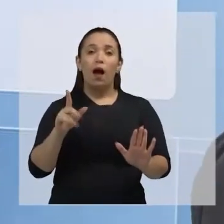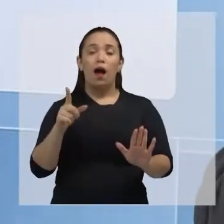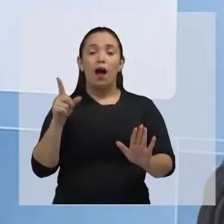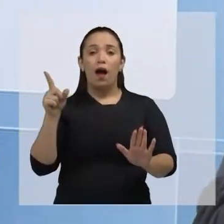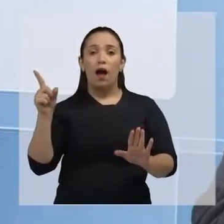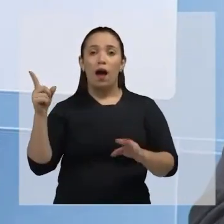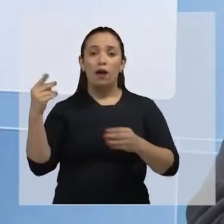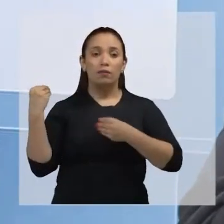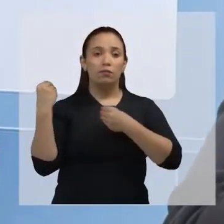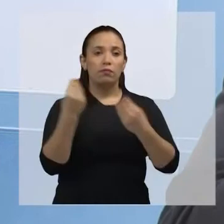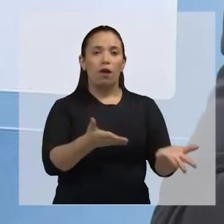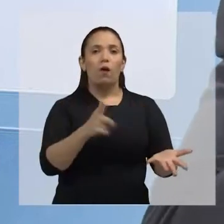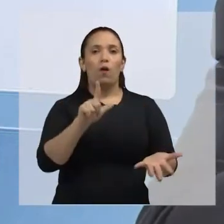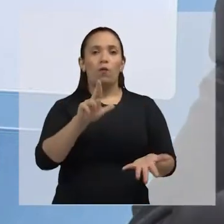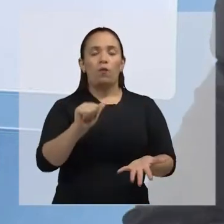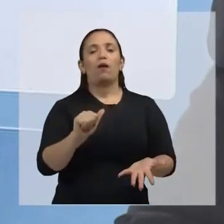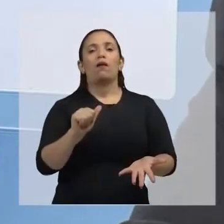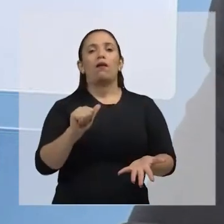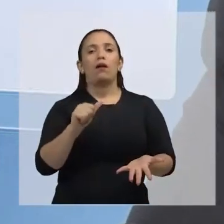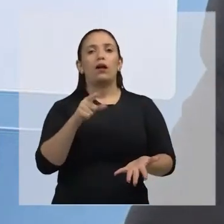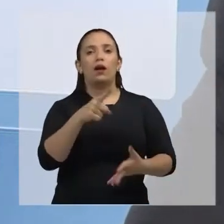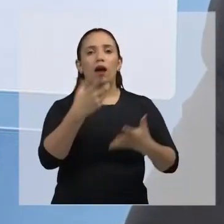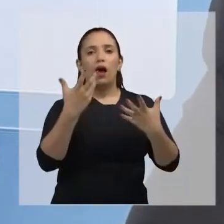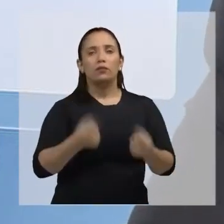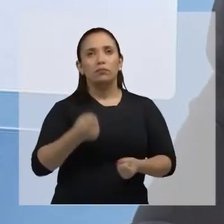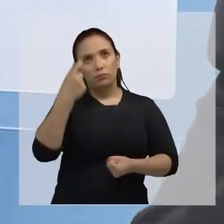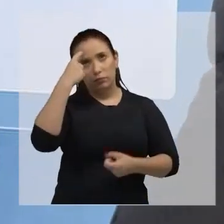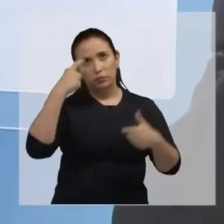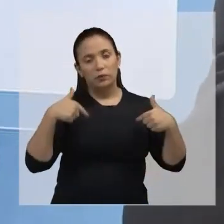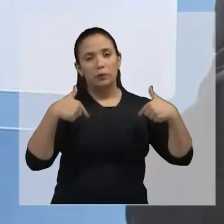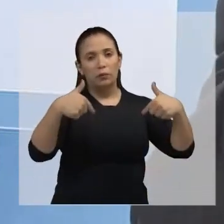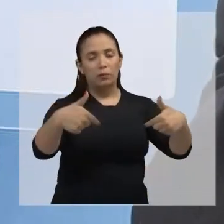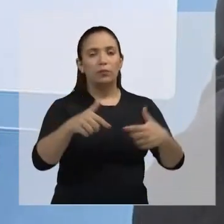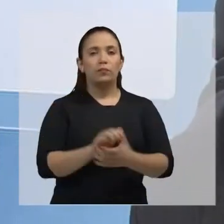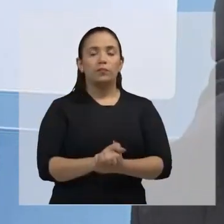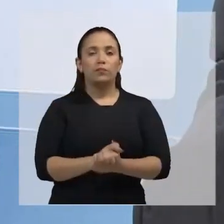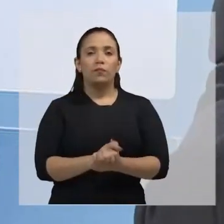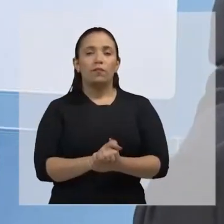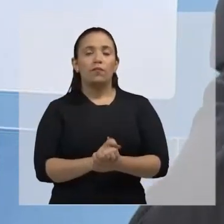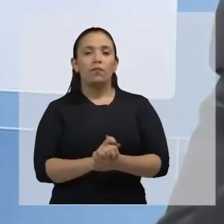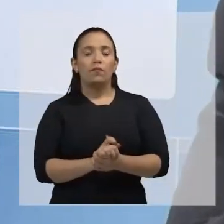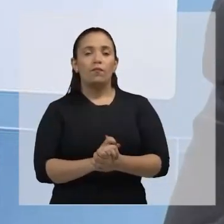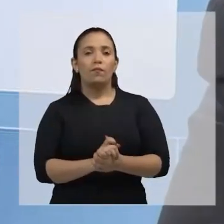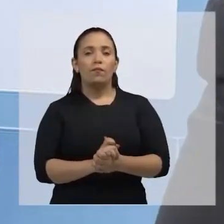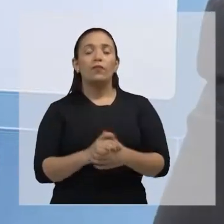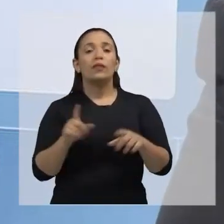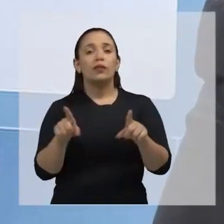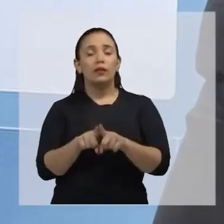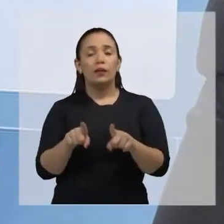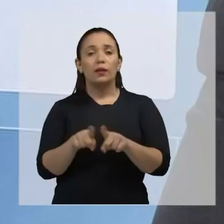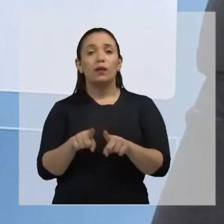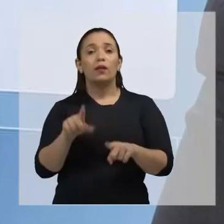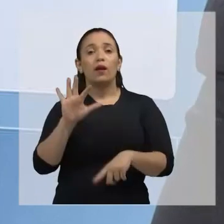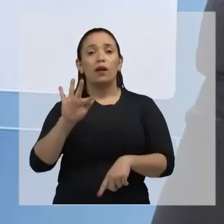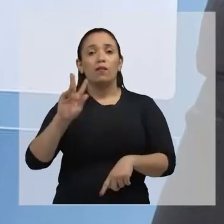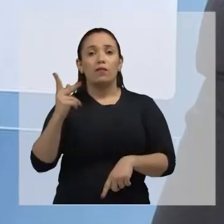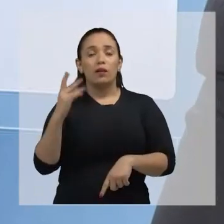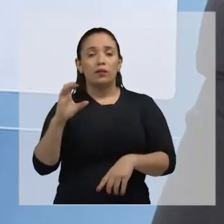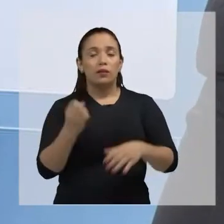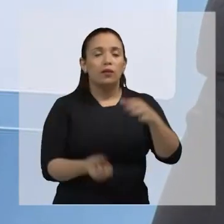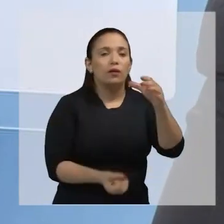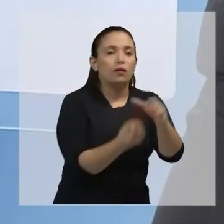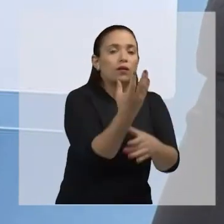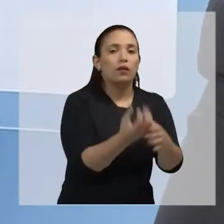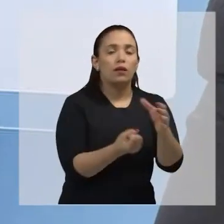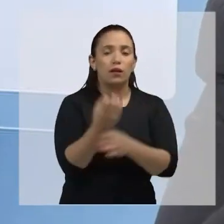Lula, vamos fazer isso aqui, vamos melhorar. E o Lula aceitou e fez. O ProUni. O Luz no Campo era um programa do Fernando Henrique. Sabe por que eles fizeram o